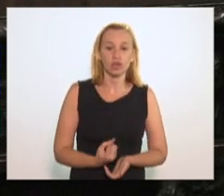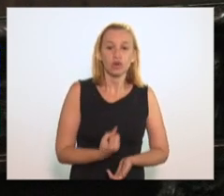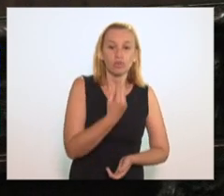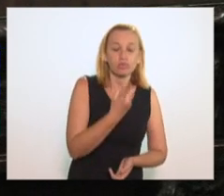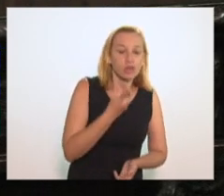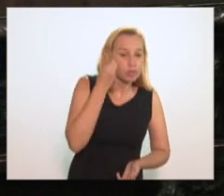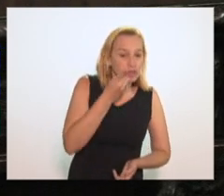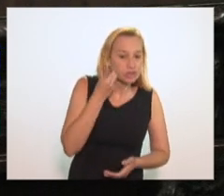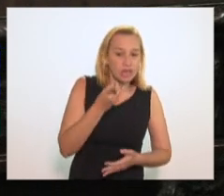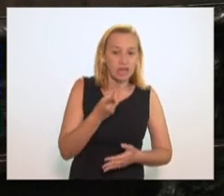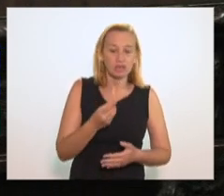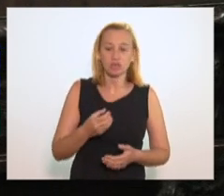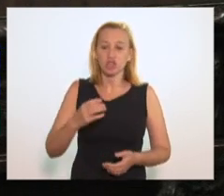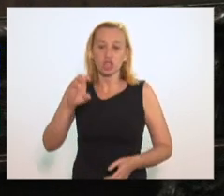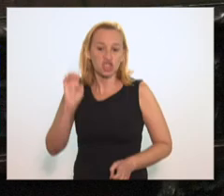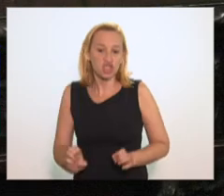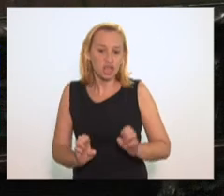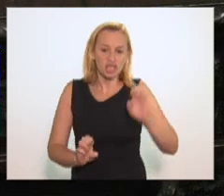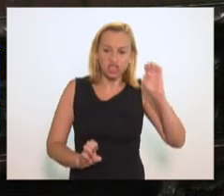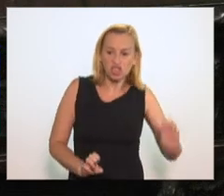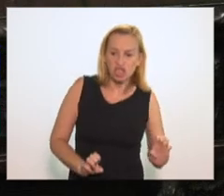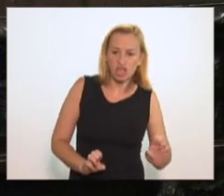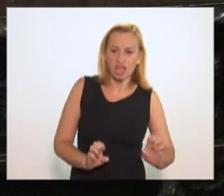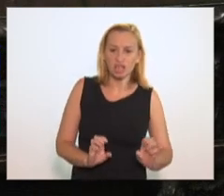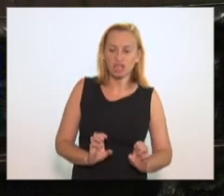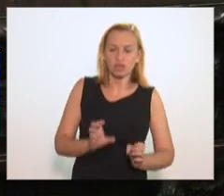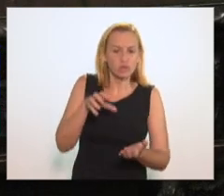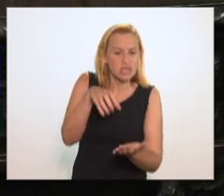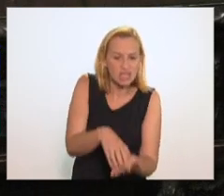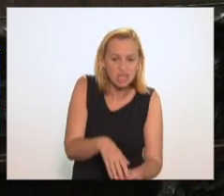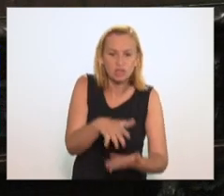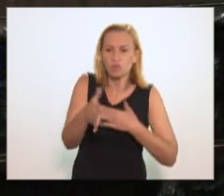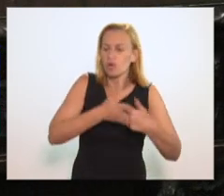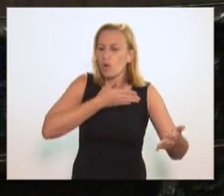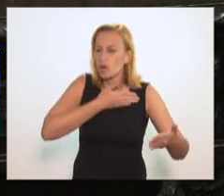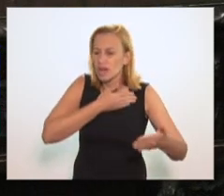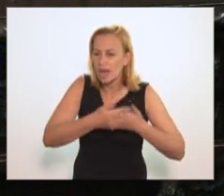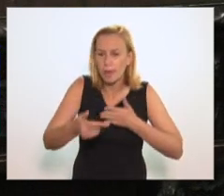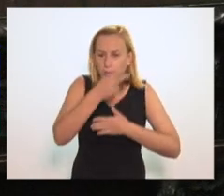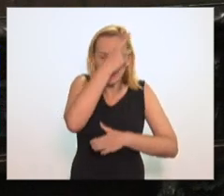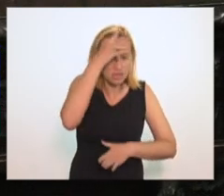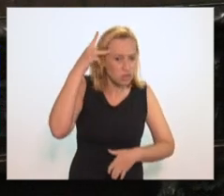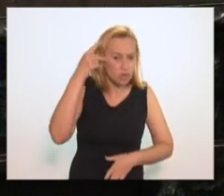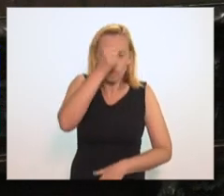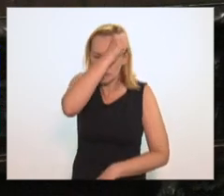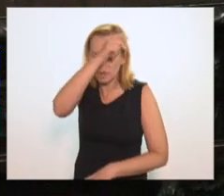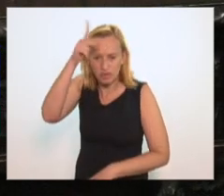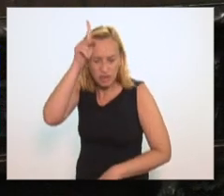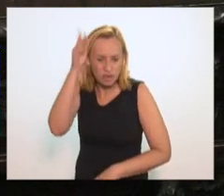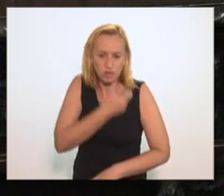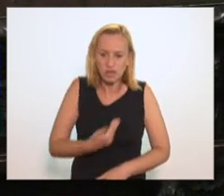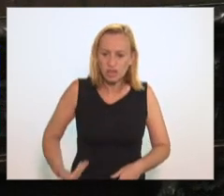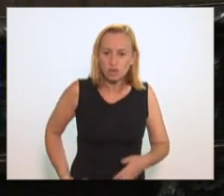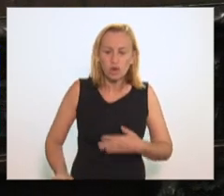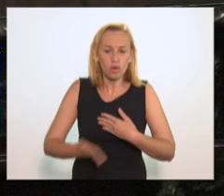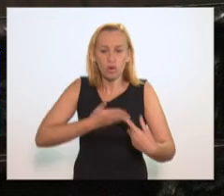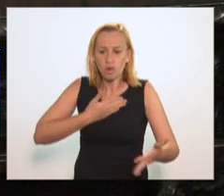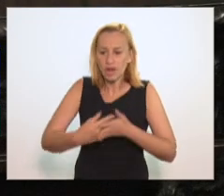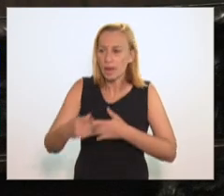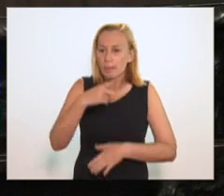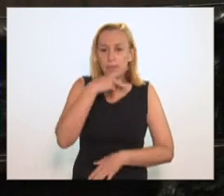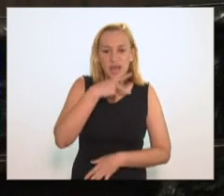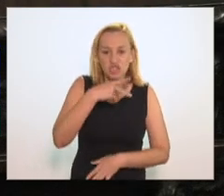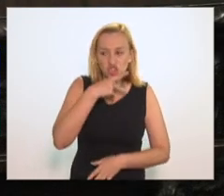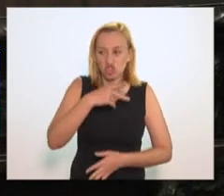for da esquerda da direita do centro seja do governador seja do prefeito de qualquer partido nos